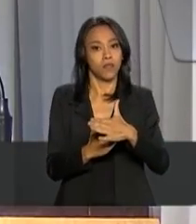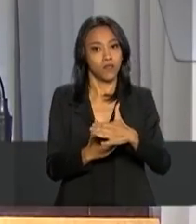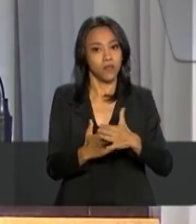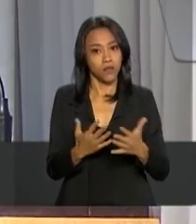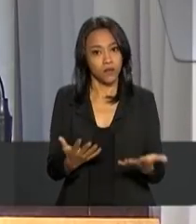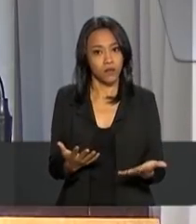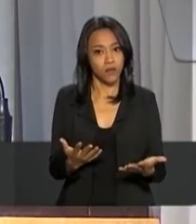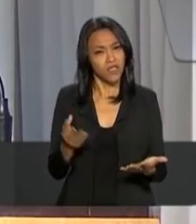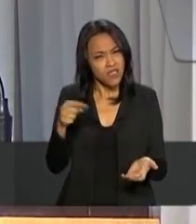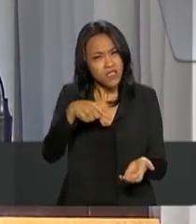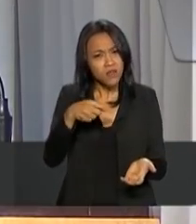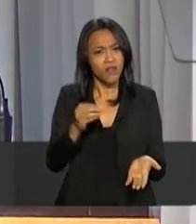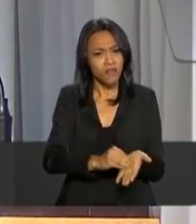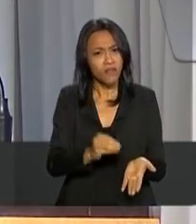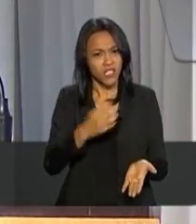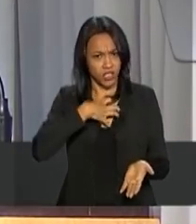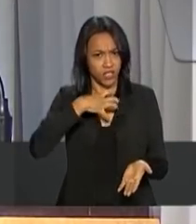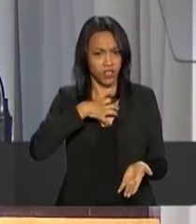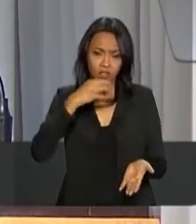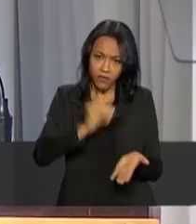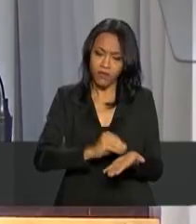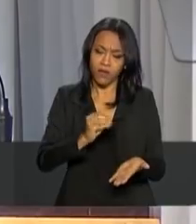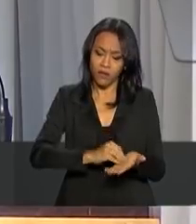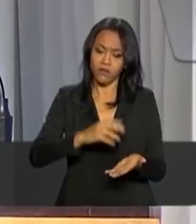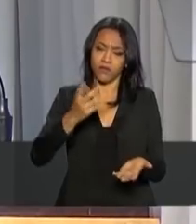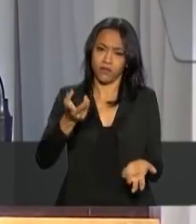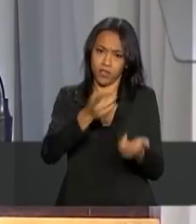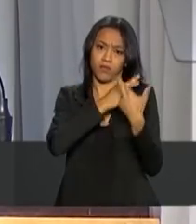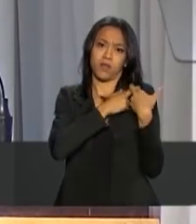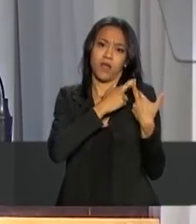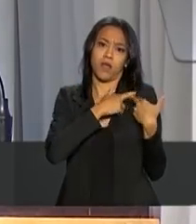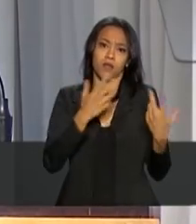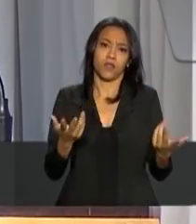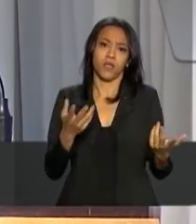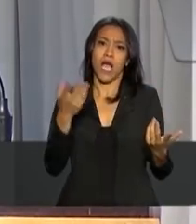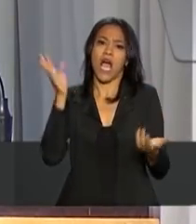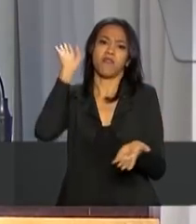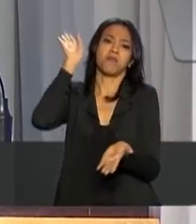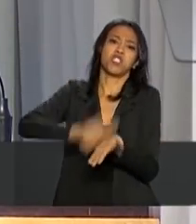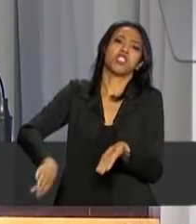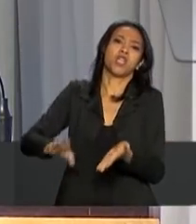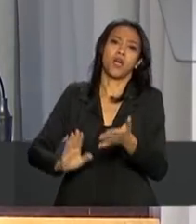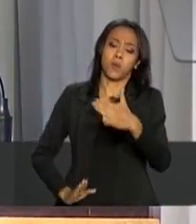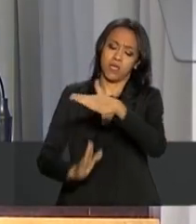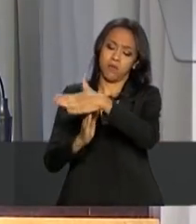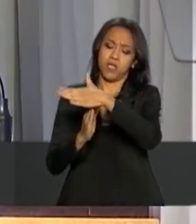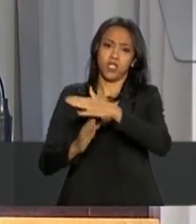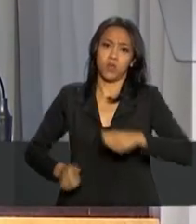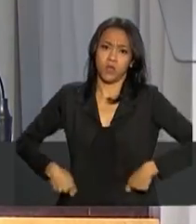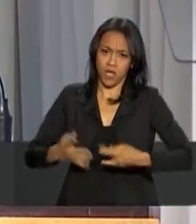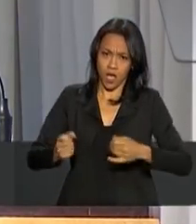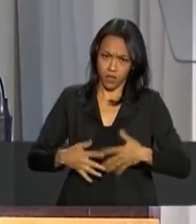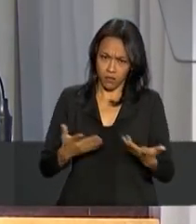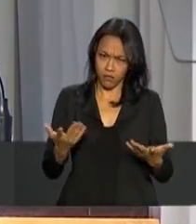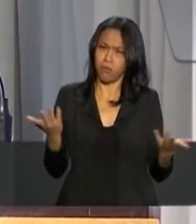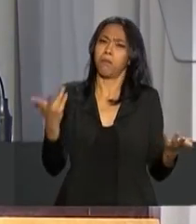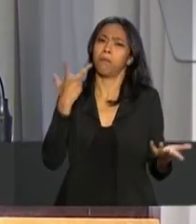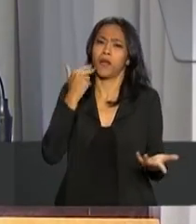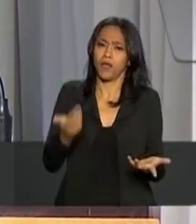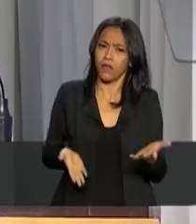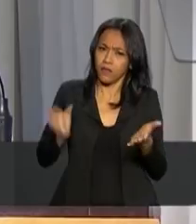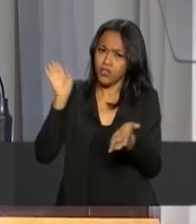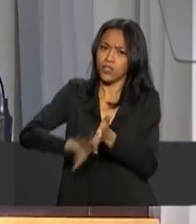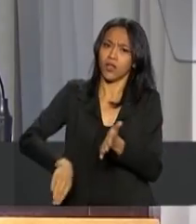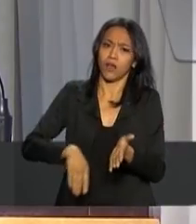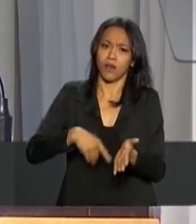uma certa falta de responsabilidade institucional quando vão eliminar o teto dos gastos. Eliminar para quê? Para poder gastar à vontade? Para praticar